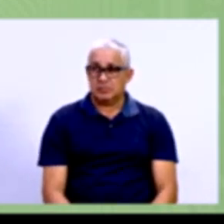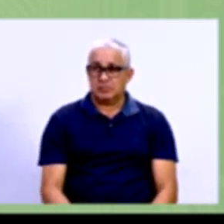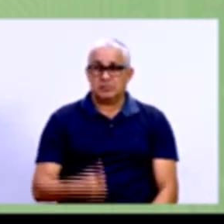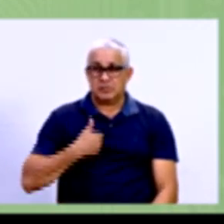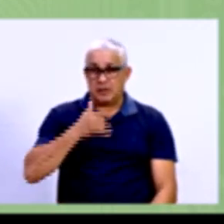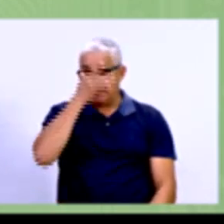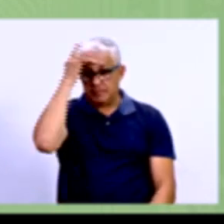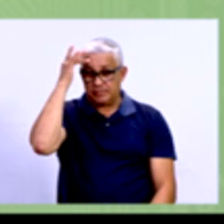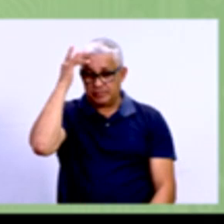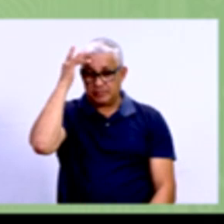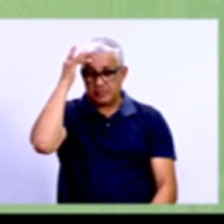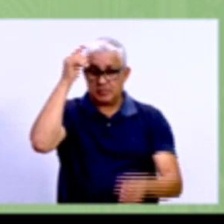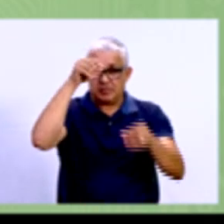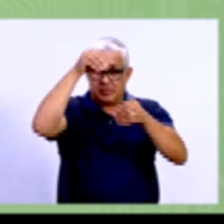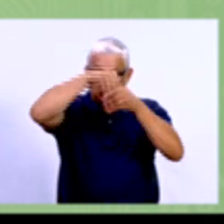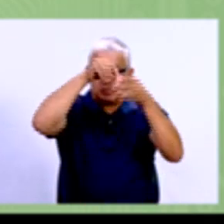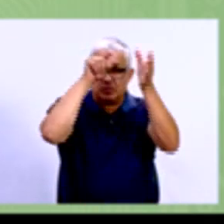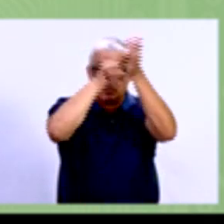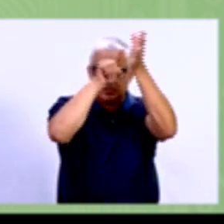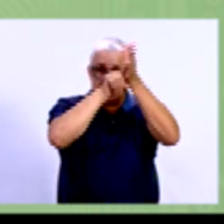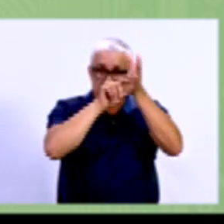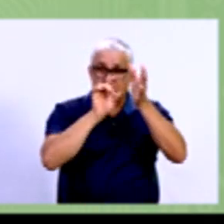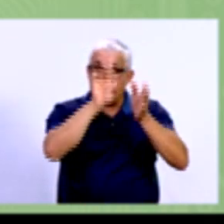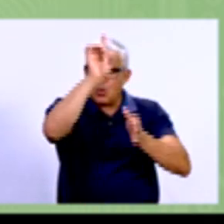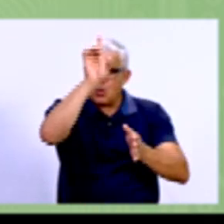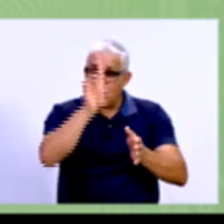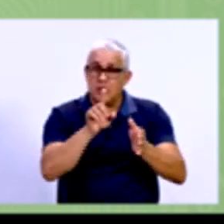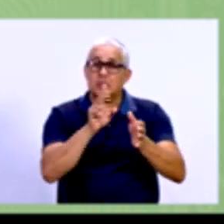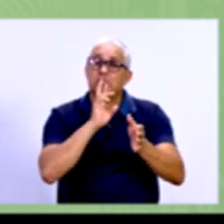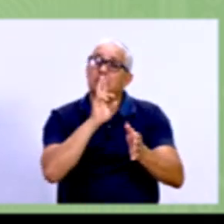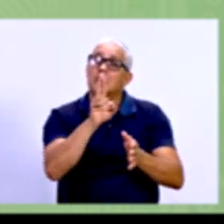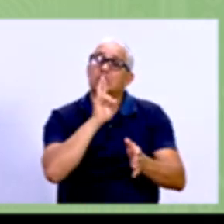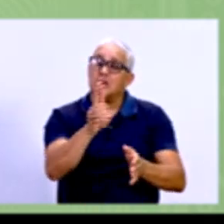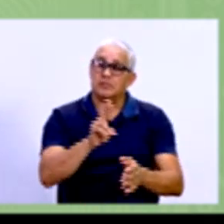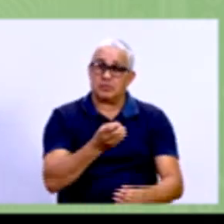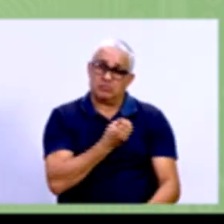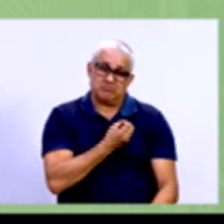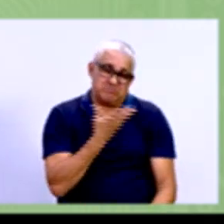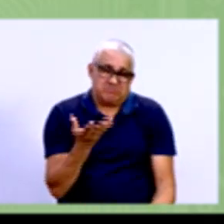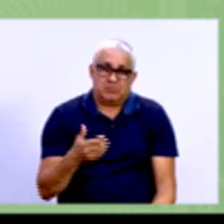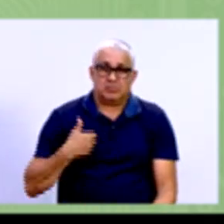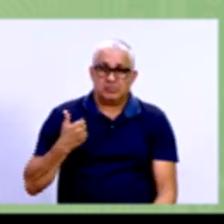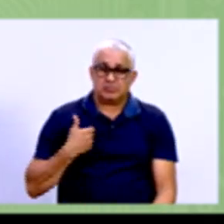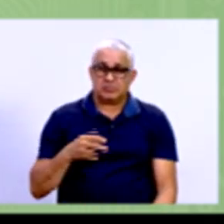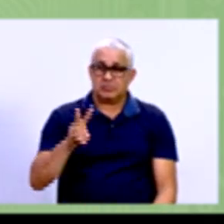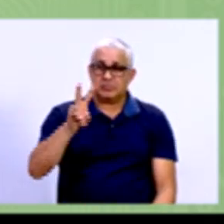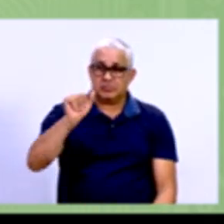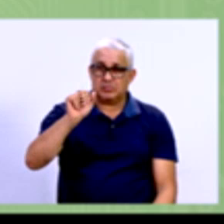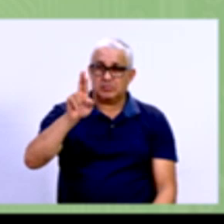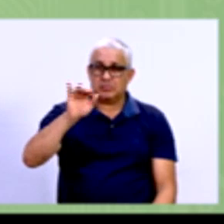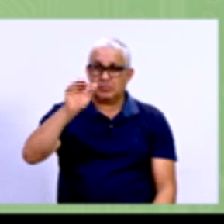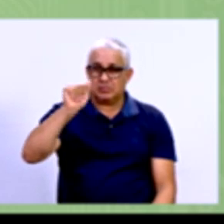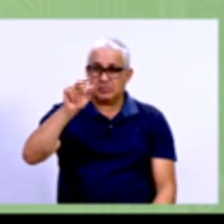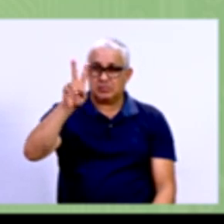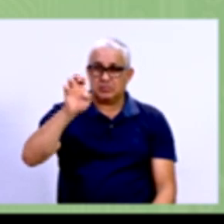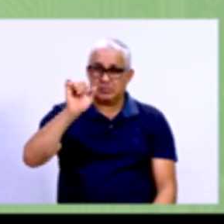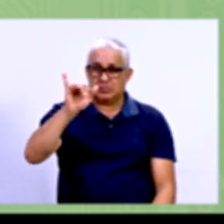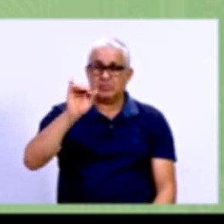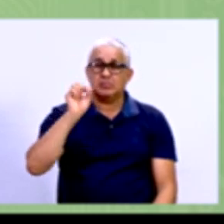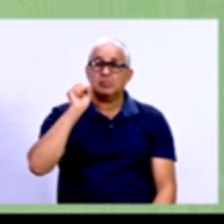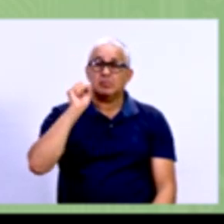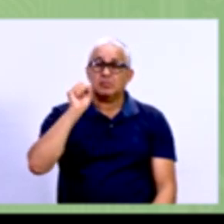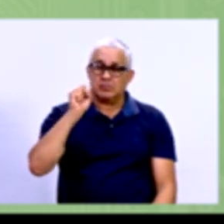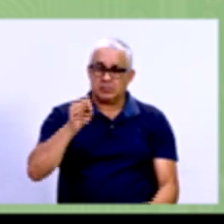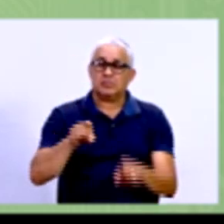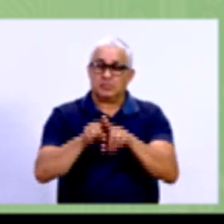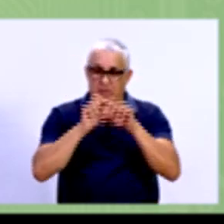das pessoas que estão no questionário. Daí cada um vai falar uma idade, vai ser um número inteiro. Só que a variável, ela pode ter mais de um resultado possível, né?